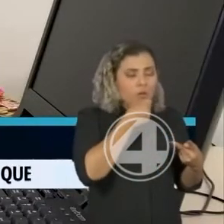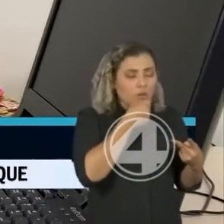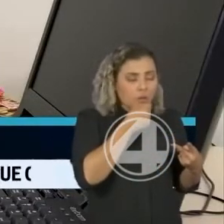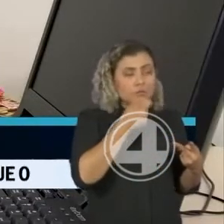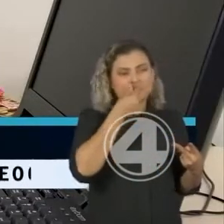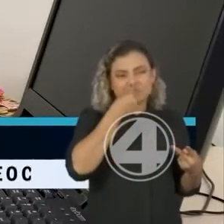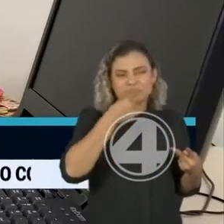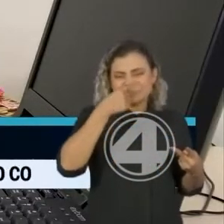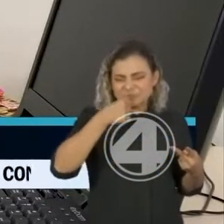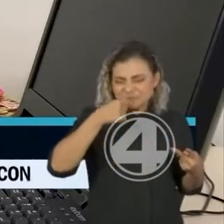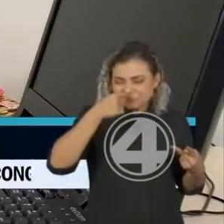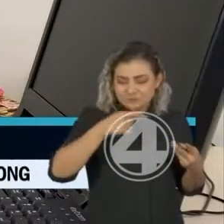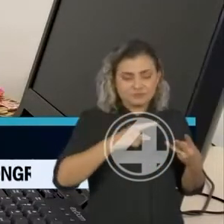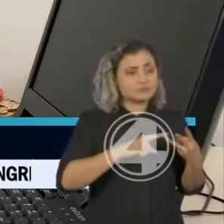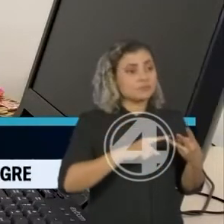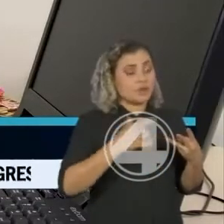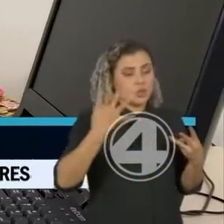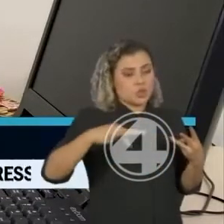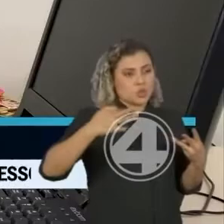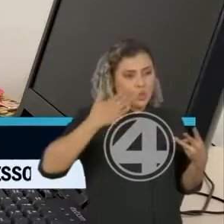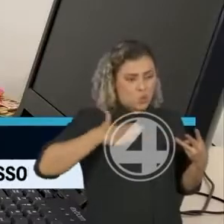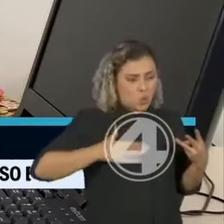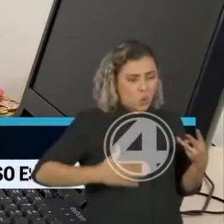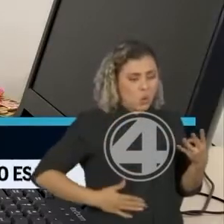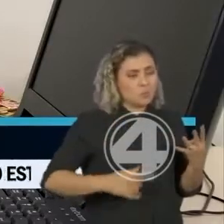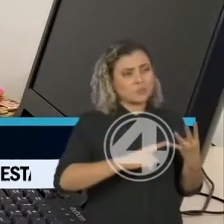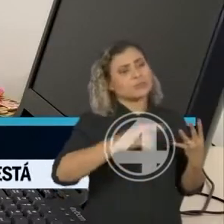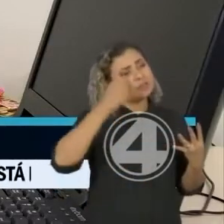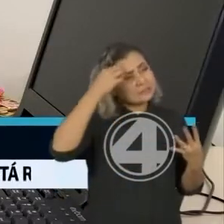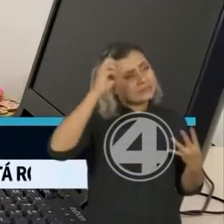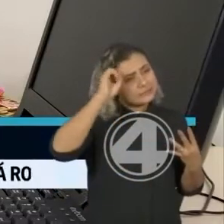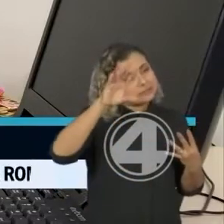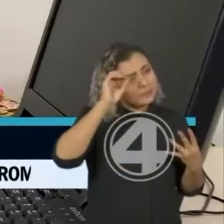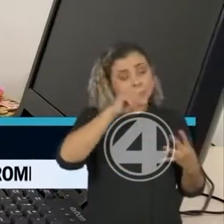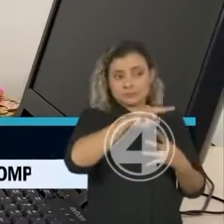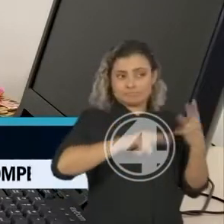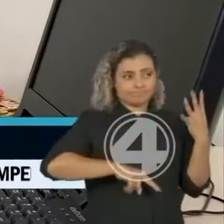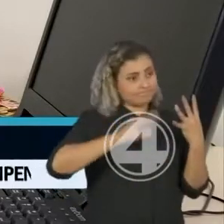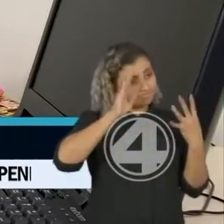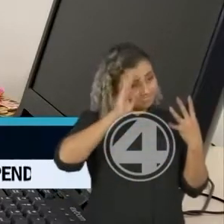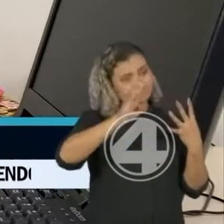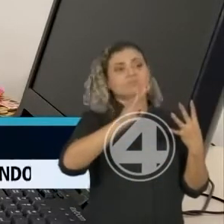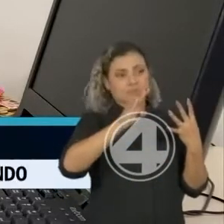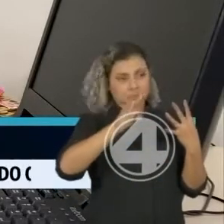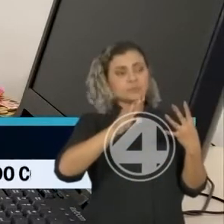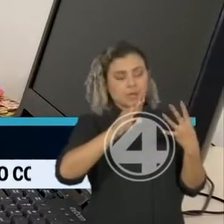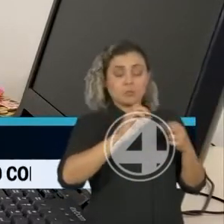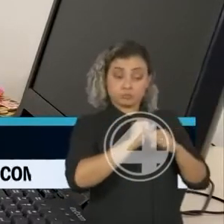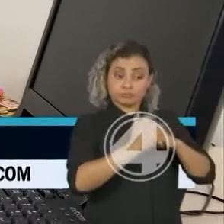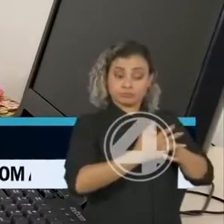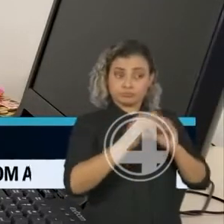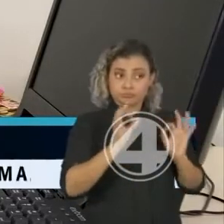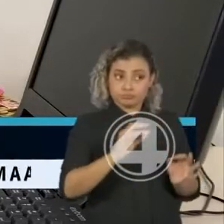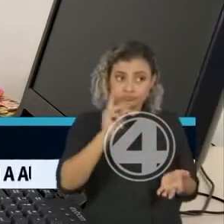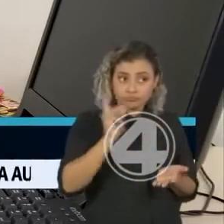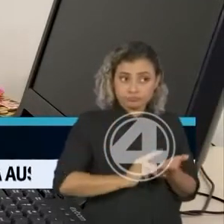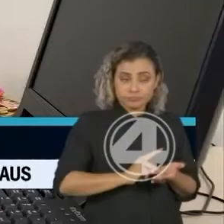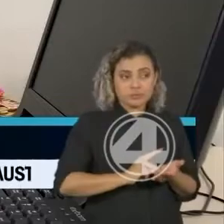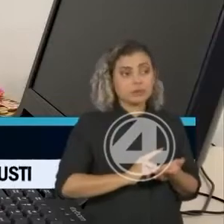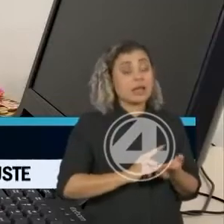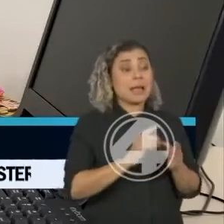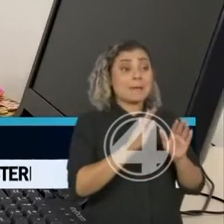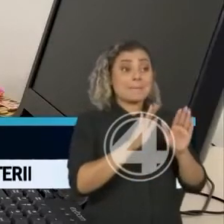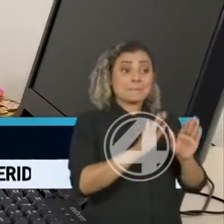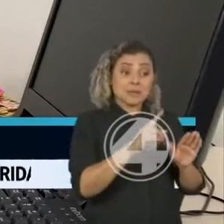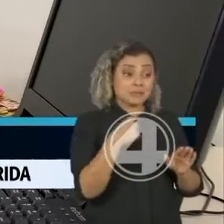tosse de coriza de dor no corpo de dor de cabeça esse seria os principais sintomas do coronavírus que